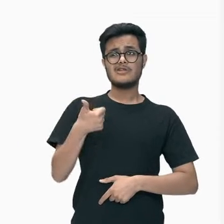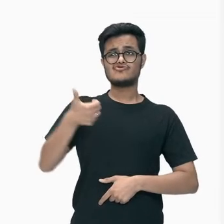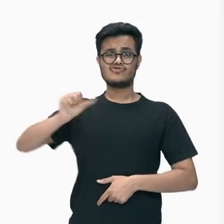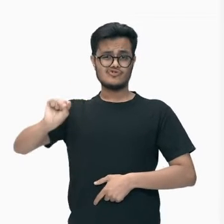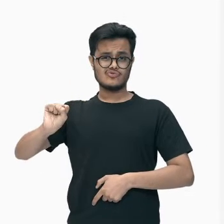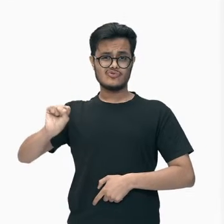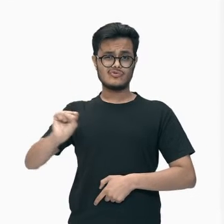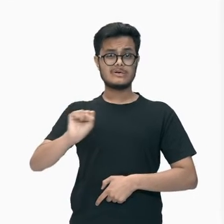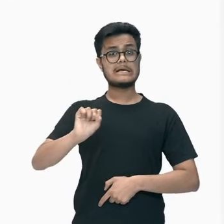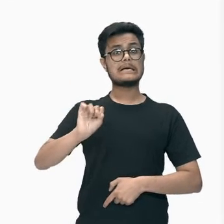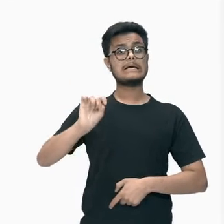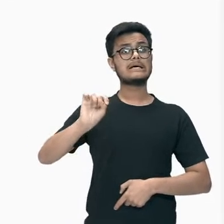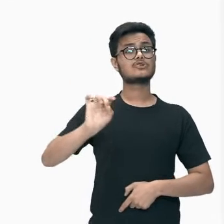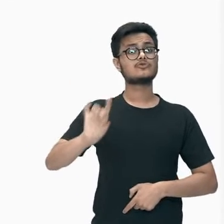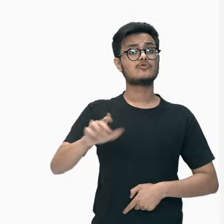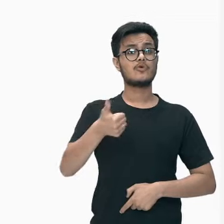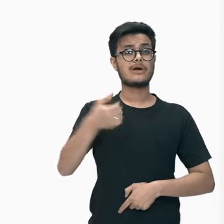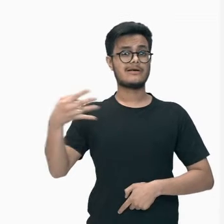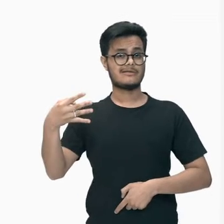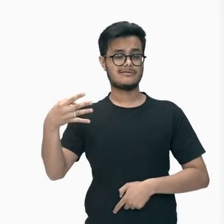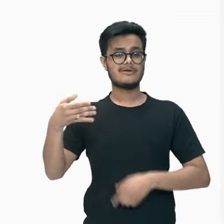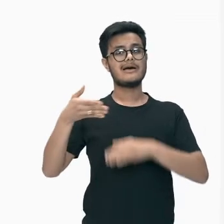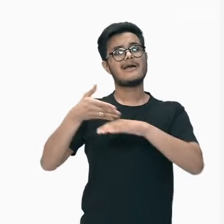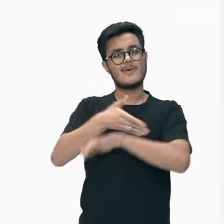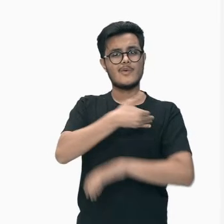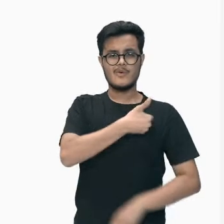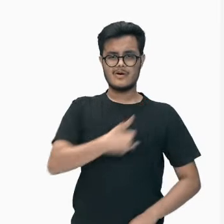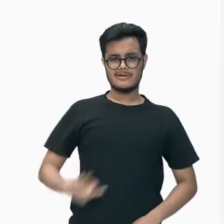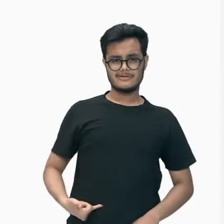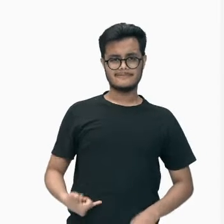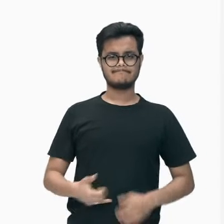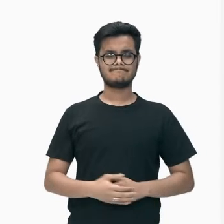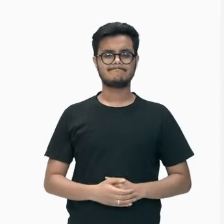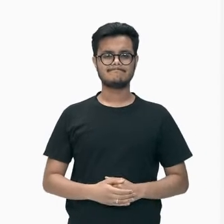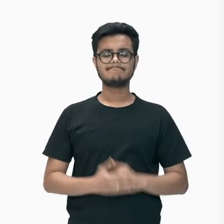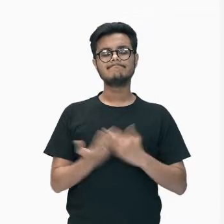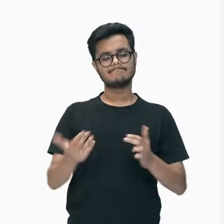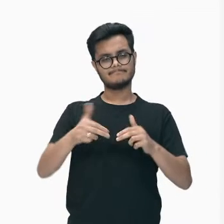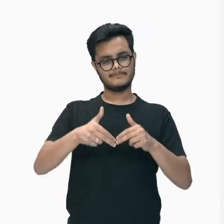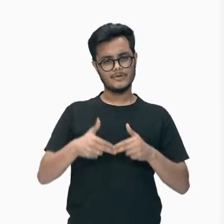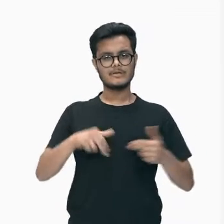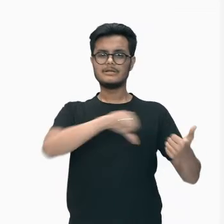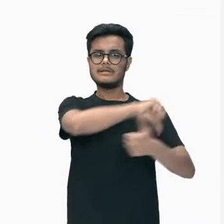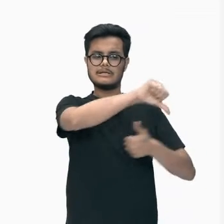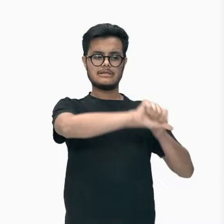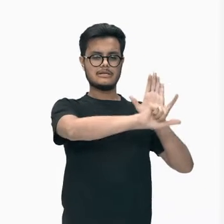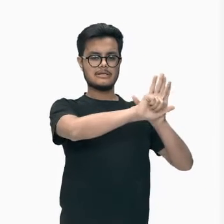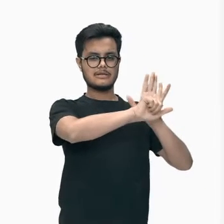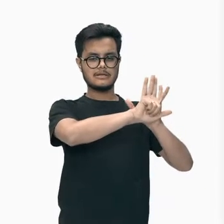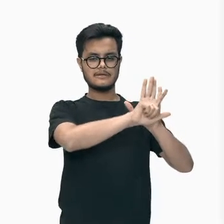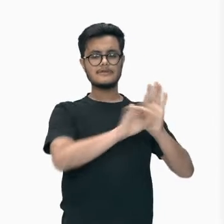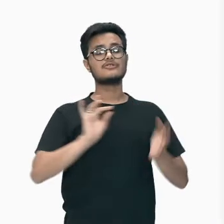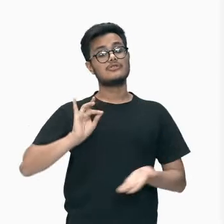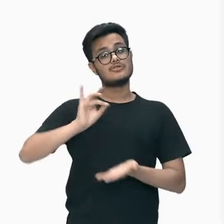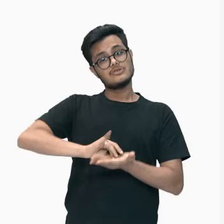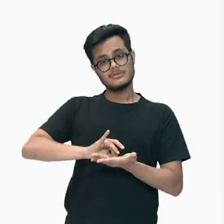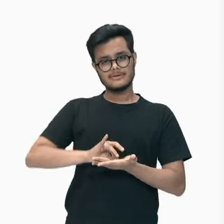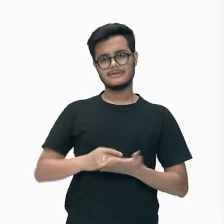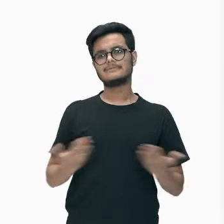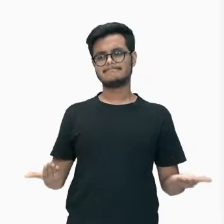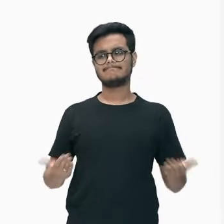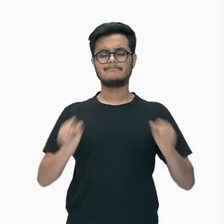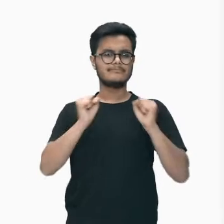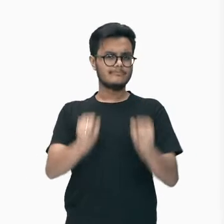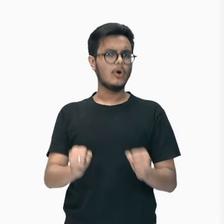o governo. Não podia governar, porque ele era de menor. Então, sendo assim, vamos dar o golpe. Vamos dizer que